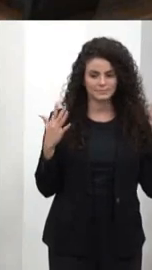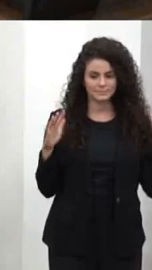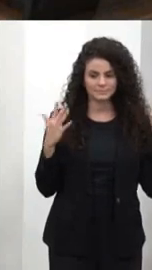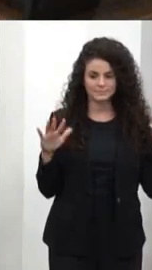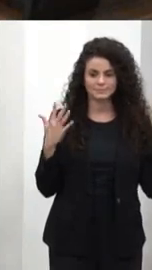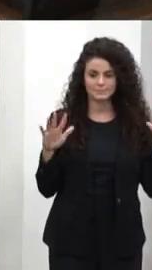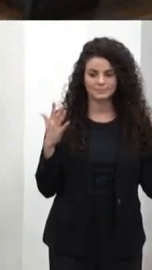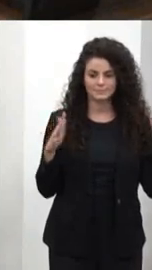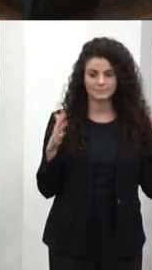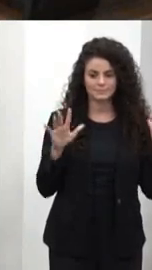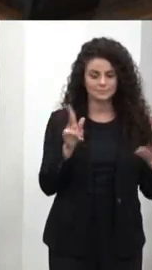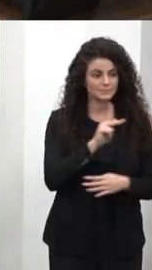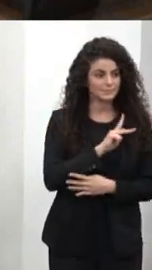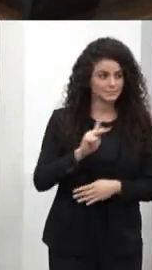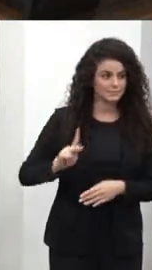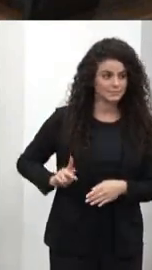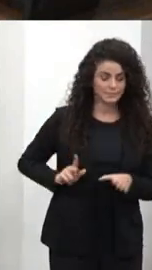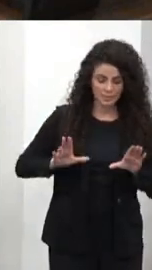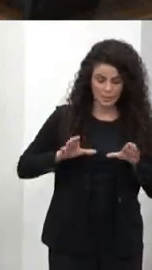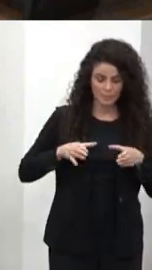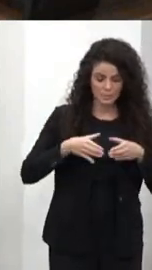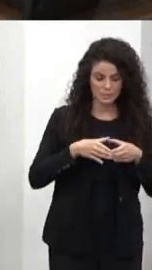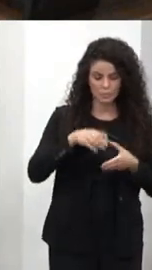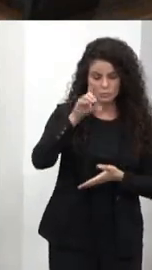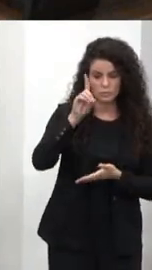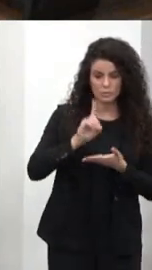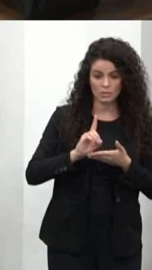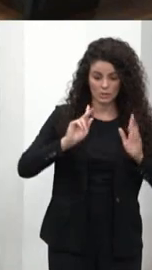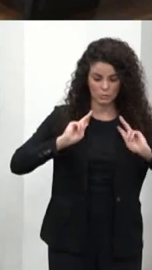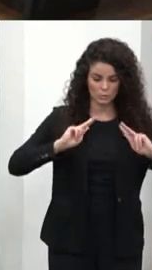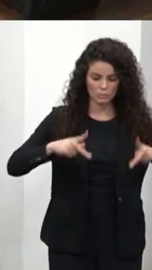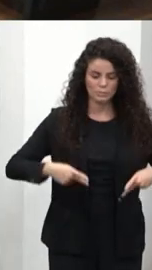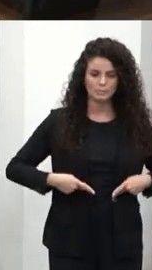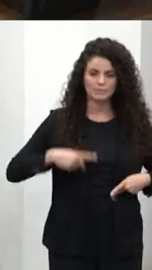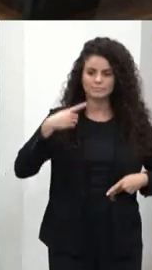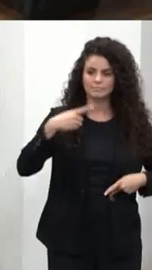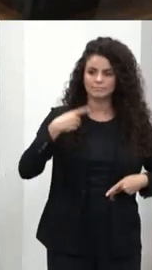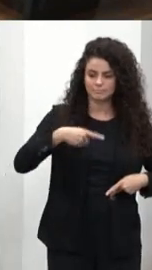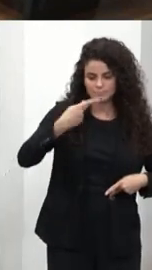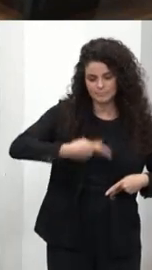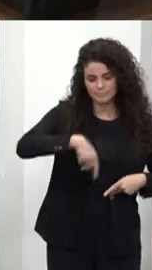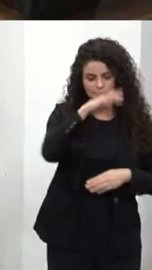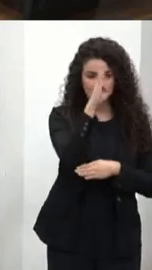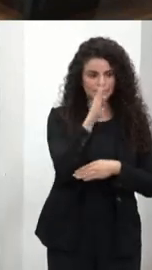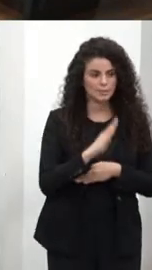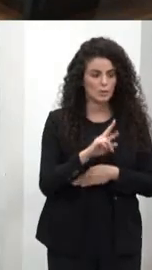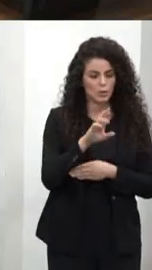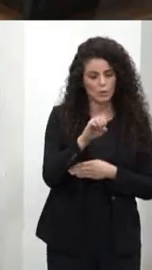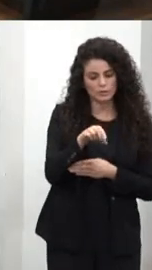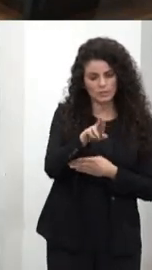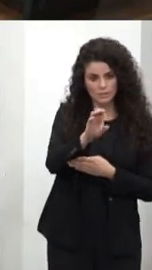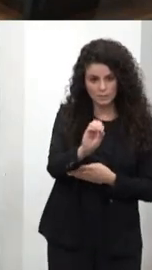senhor presidente da Comissão de Direitos Humanos da Ordem dos Advogados do Brasil Rodrigo Sartori